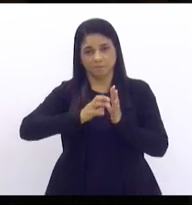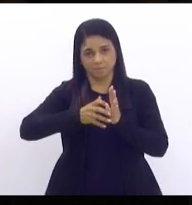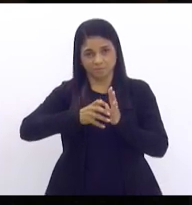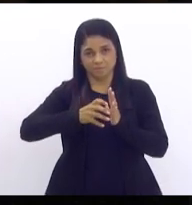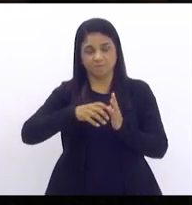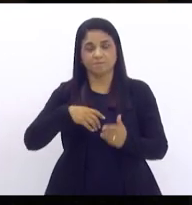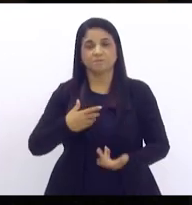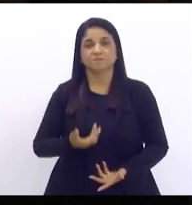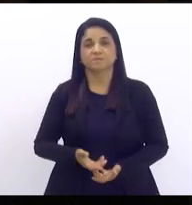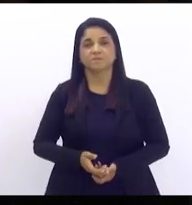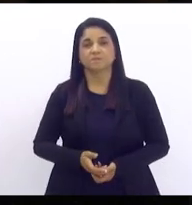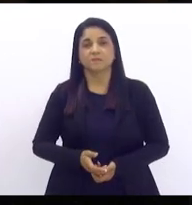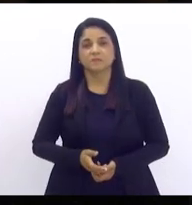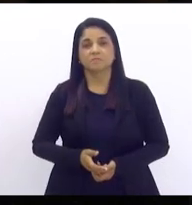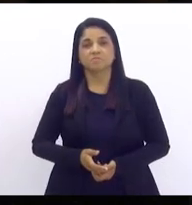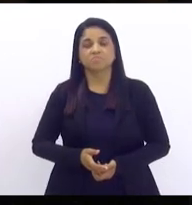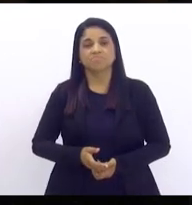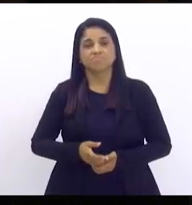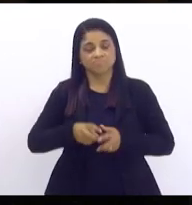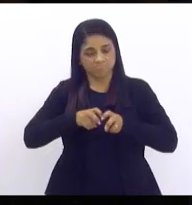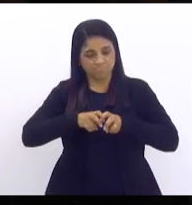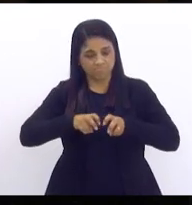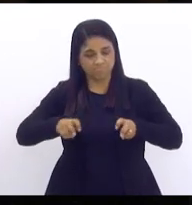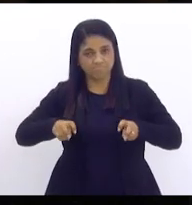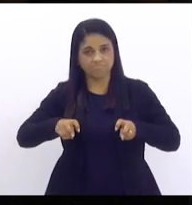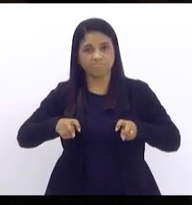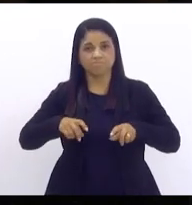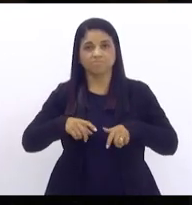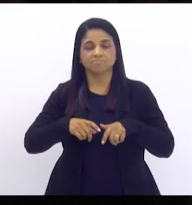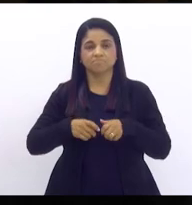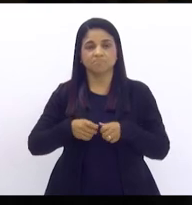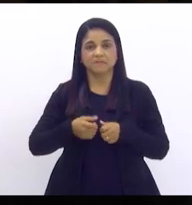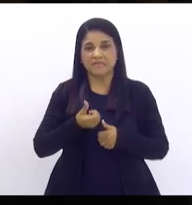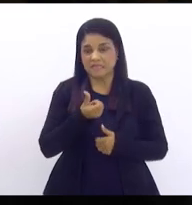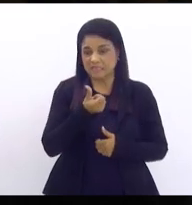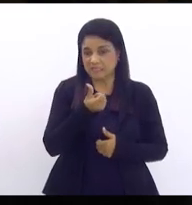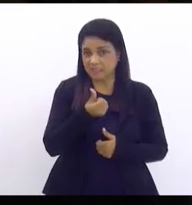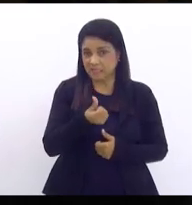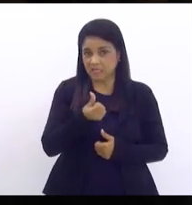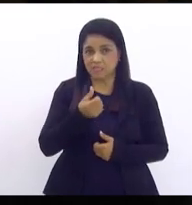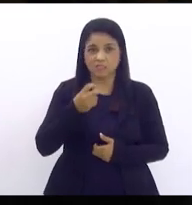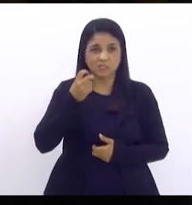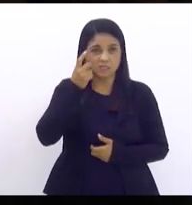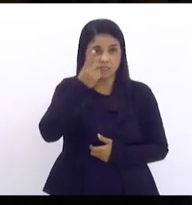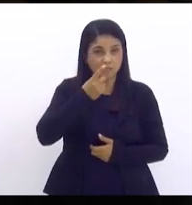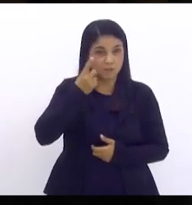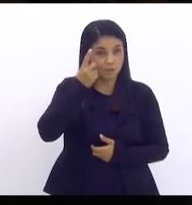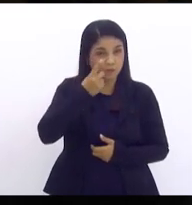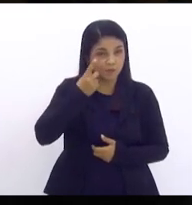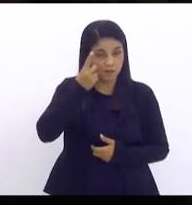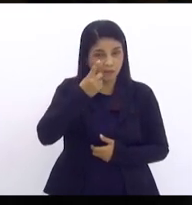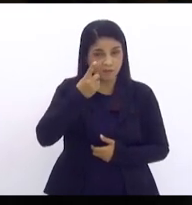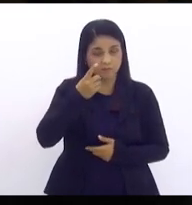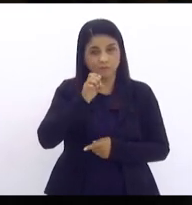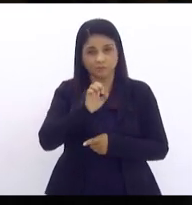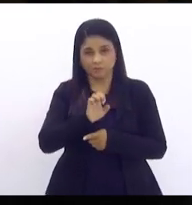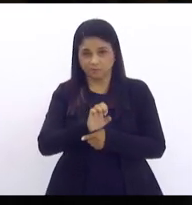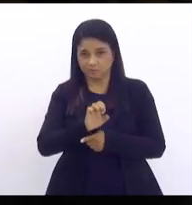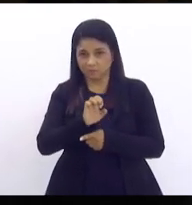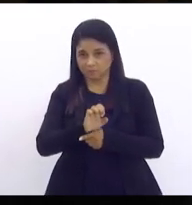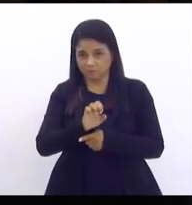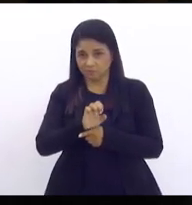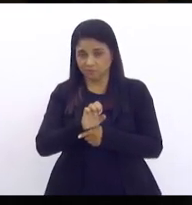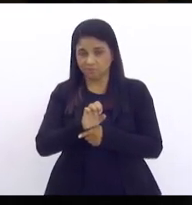uma bancada expressiva de 6 deputados estaduais,